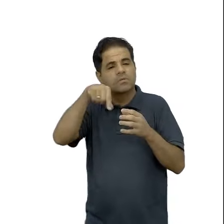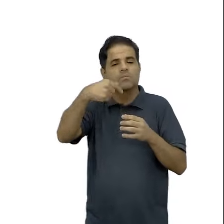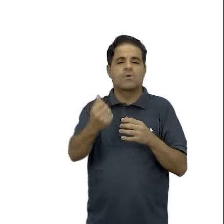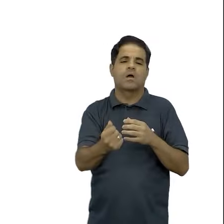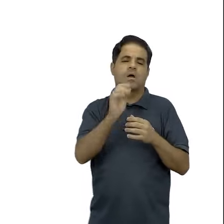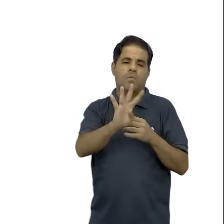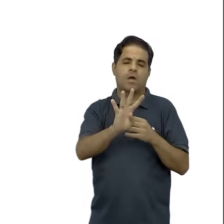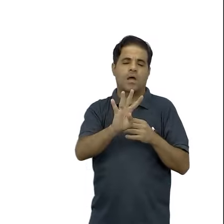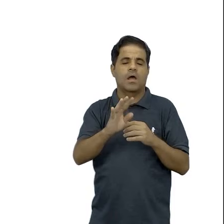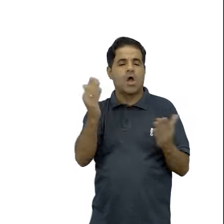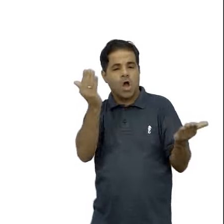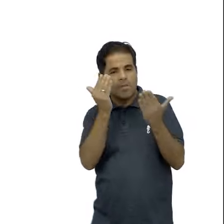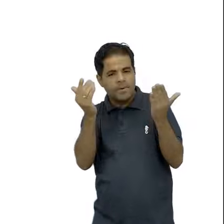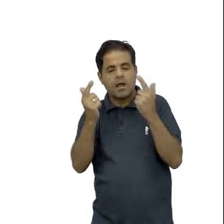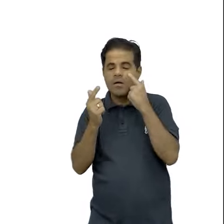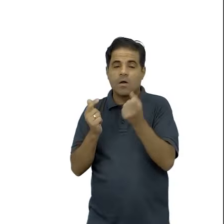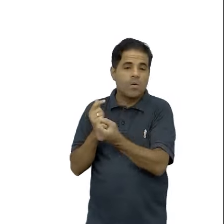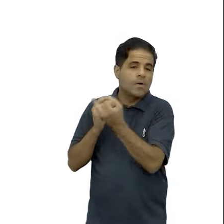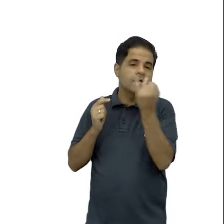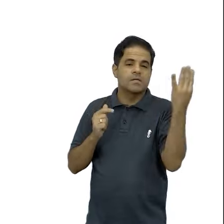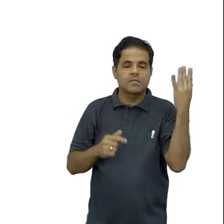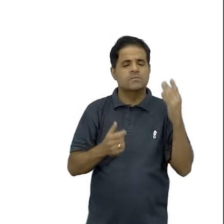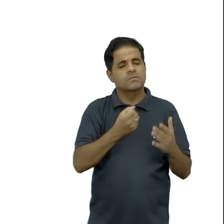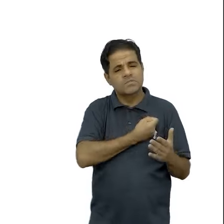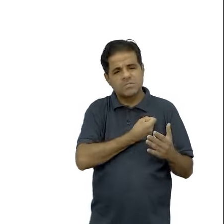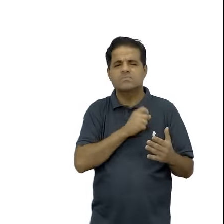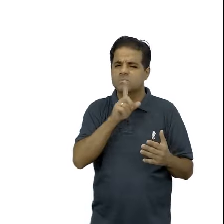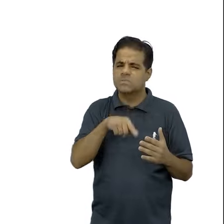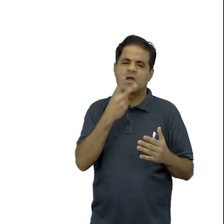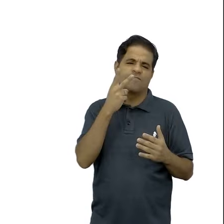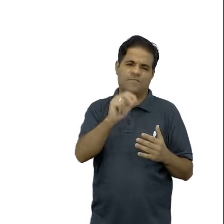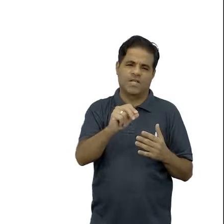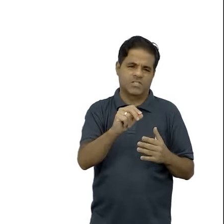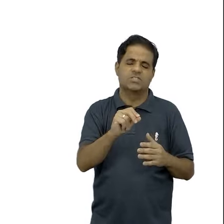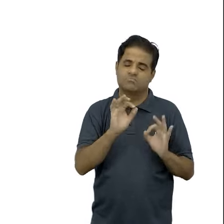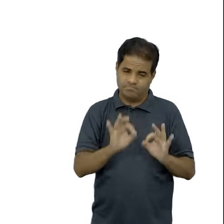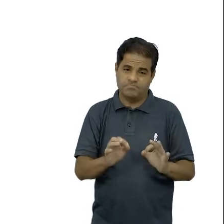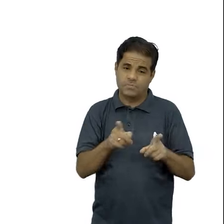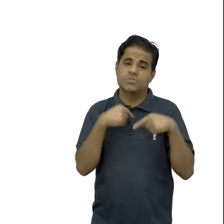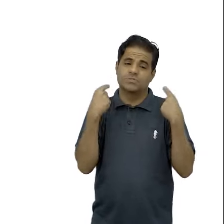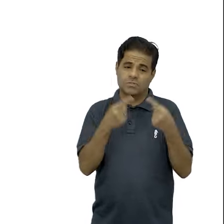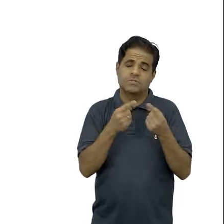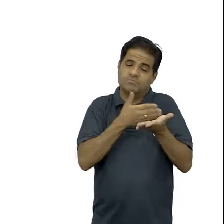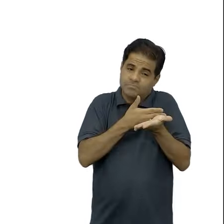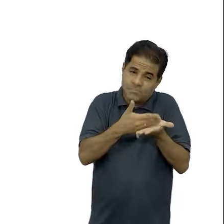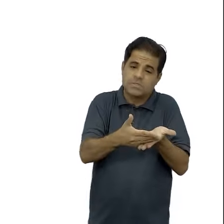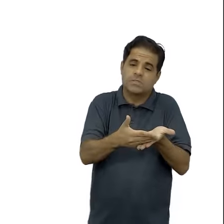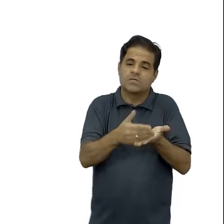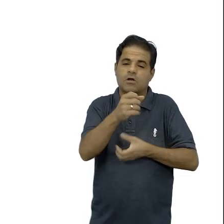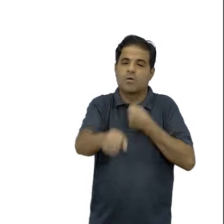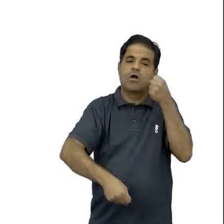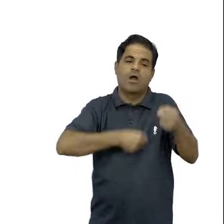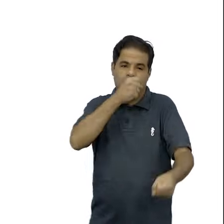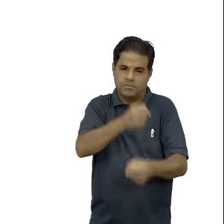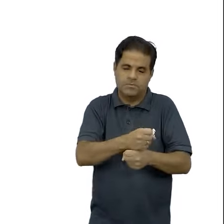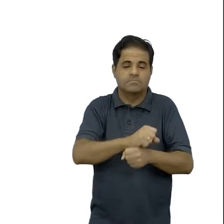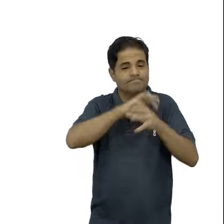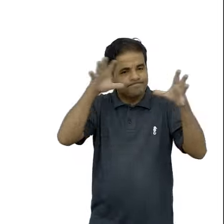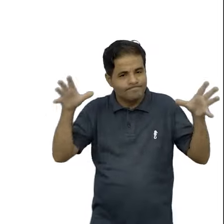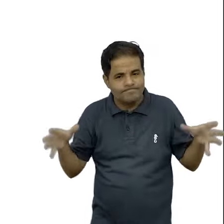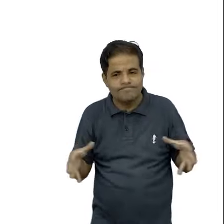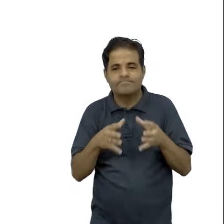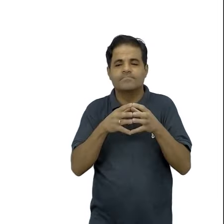4, contar a quantidade de coleções de no mínimo 20, afinal estamos iniciando o ano